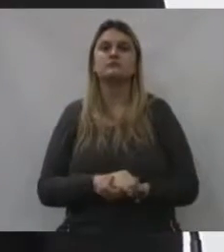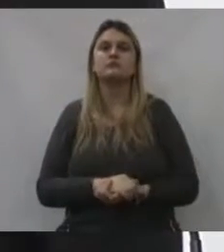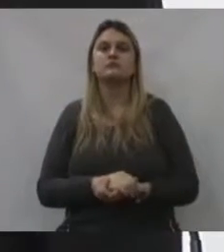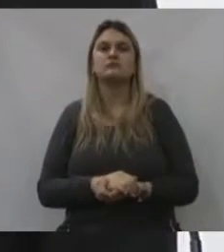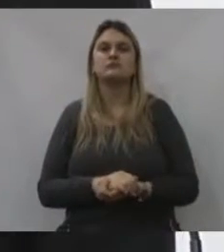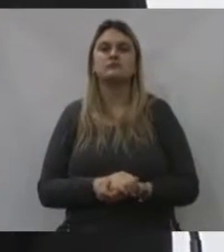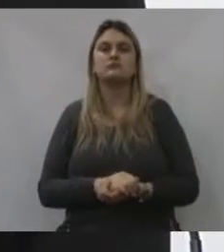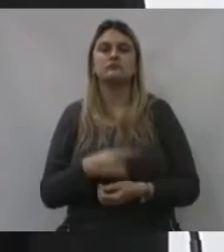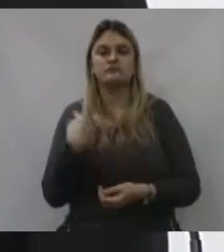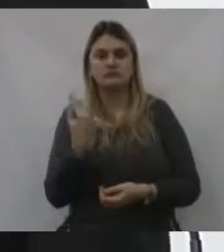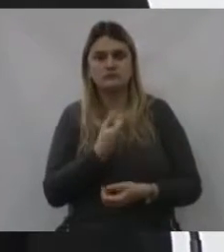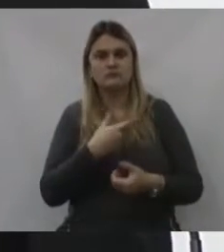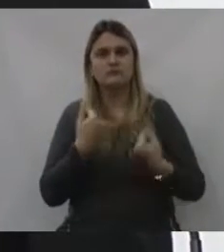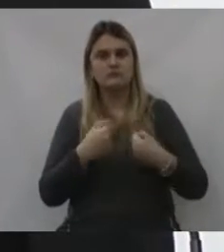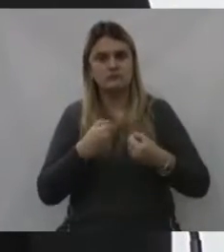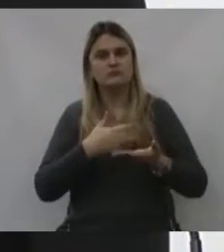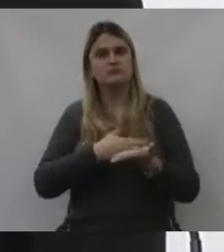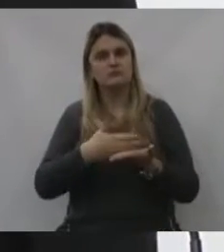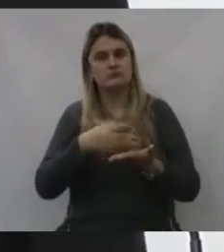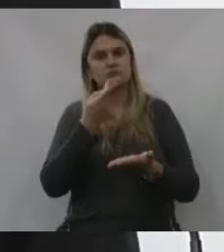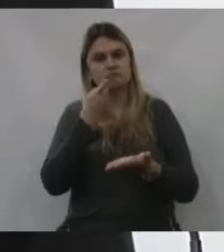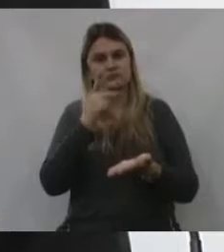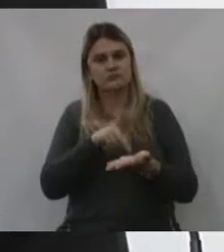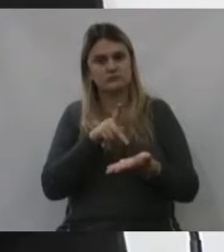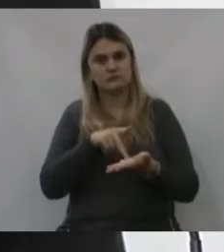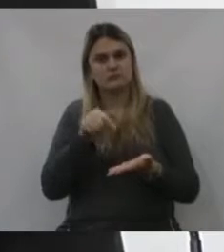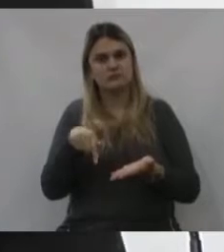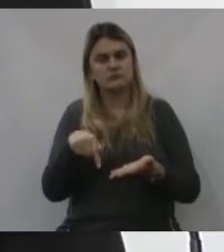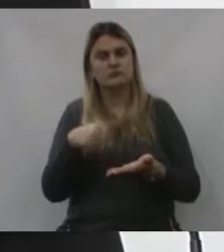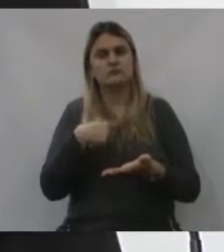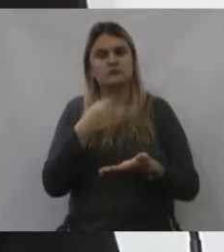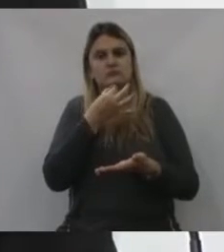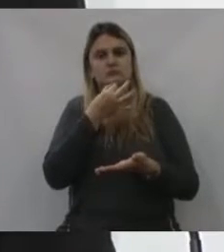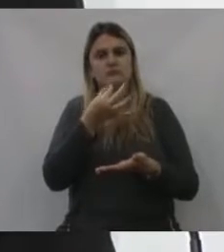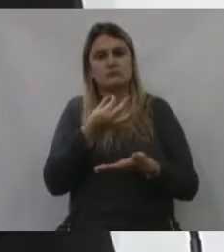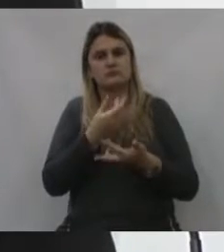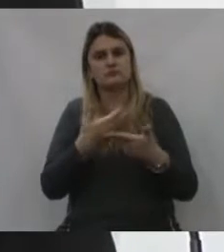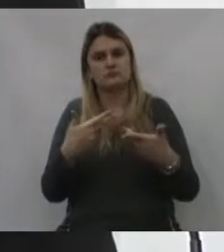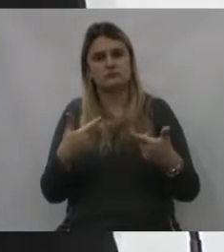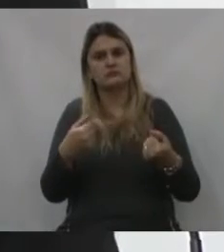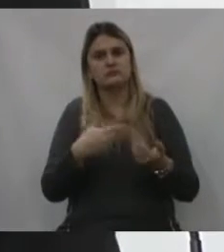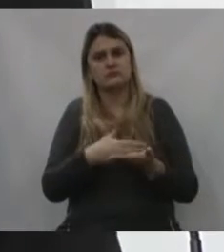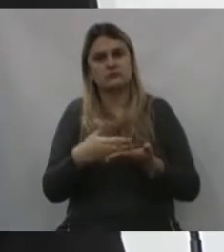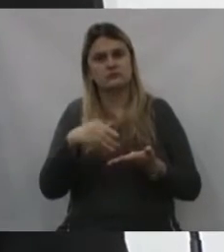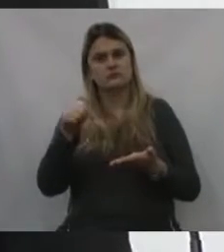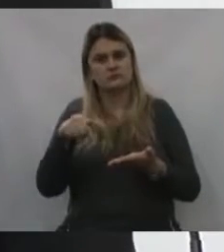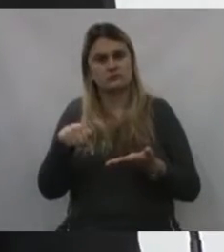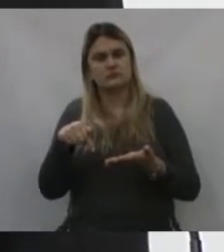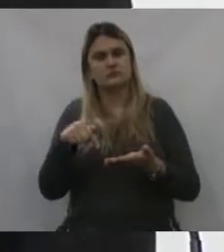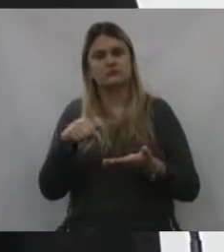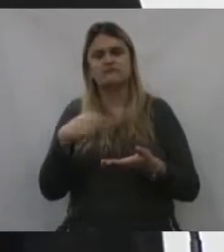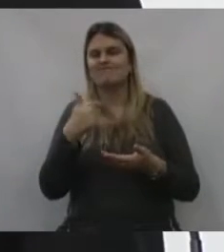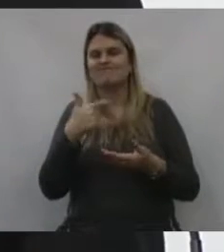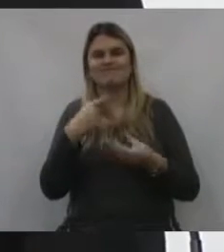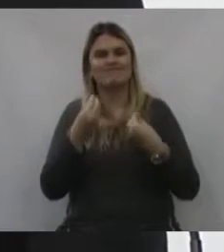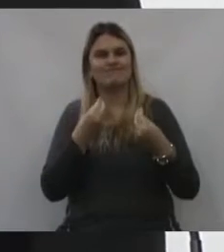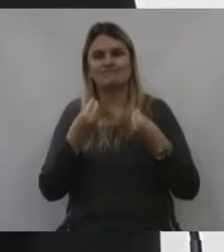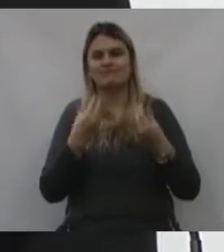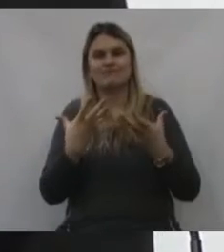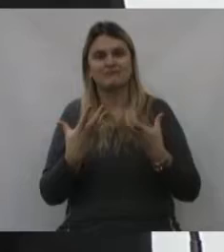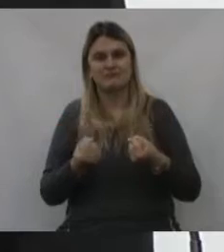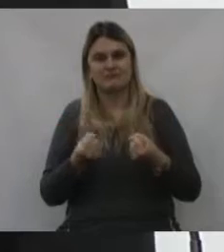né? Então, nós temos que começar com a verdade aqui, sabe? Eu acho que as coisas começam aqui embaixo. E não